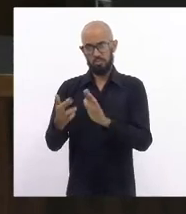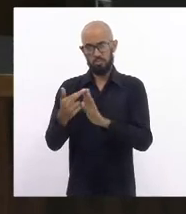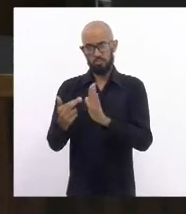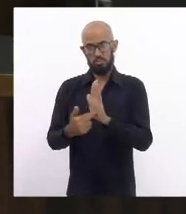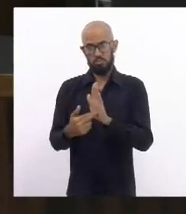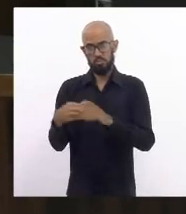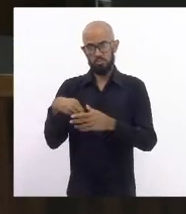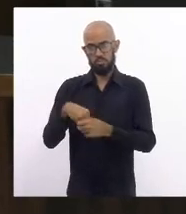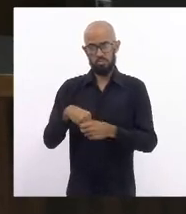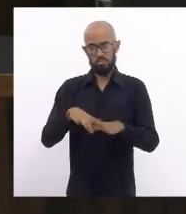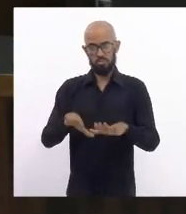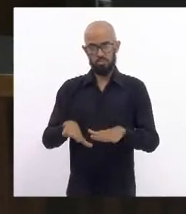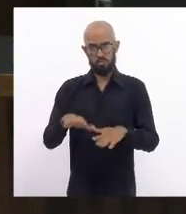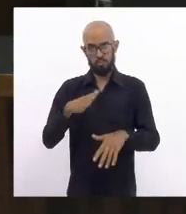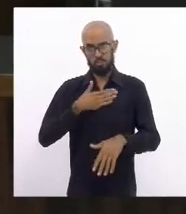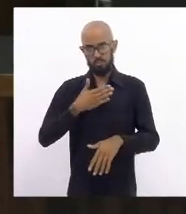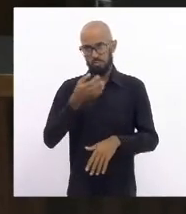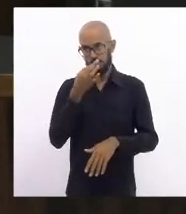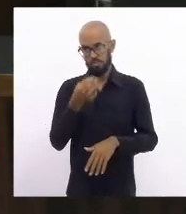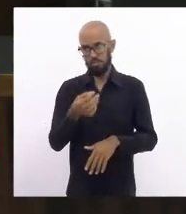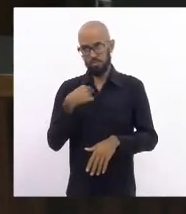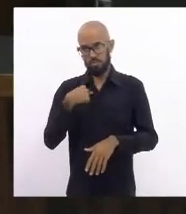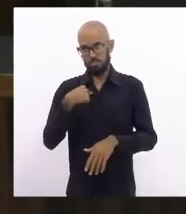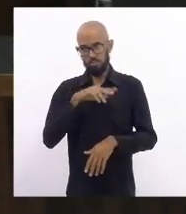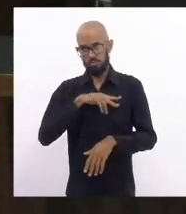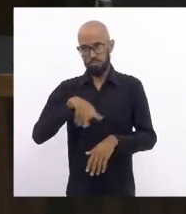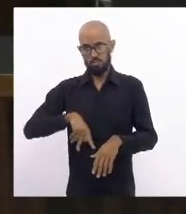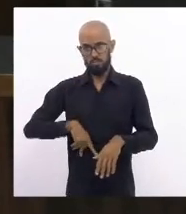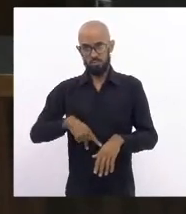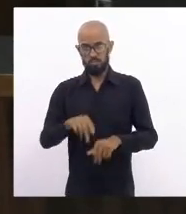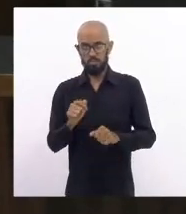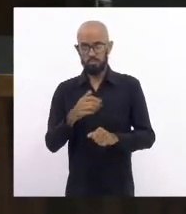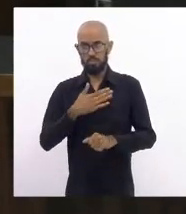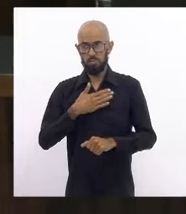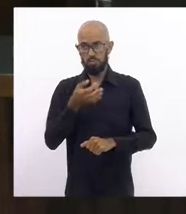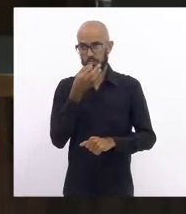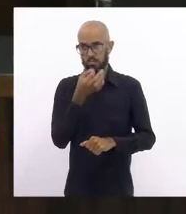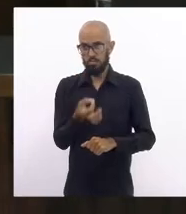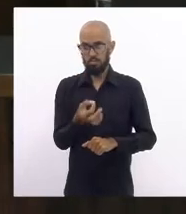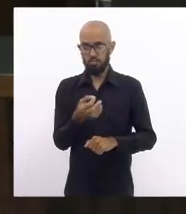o debate, eu também como presidente, estava em votação,